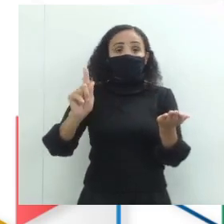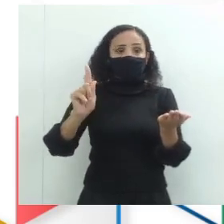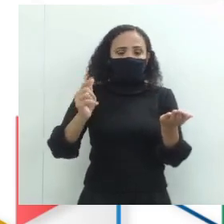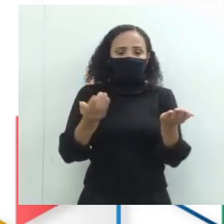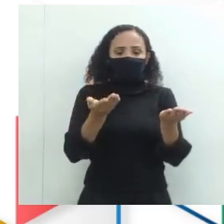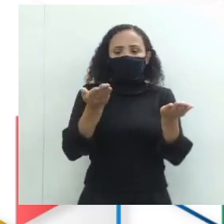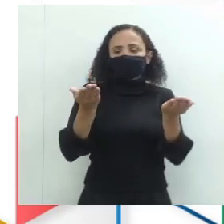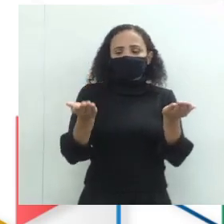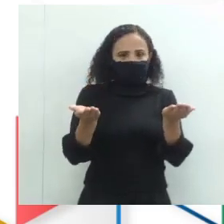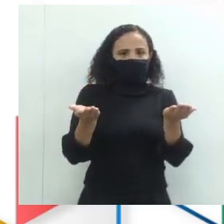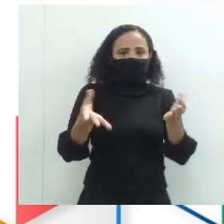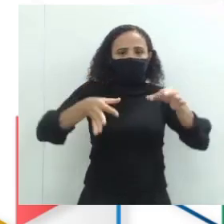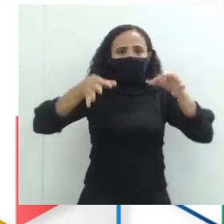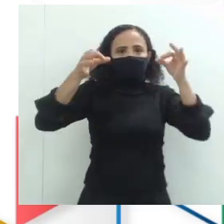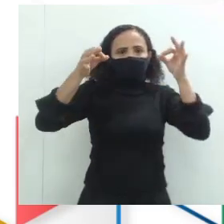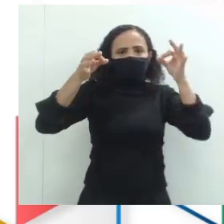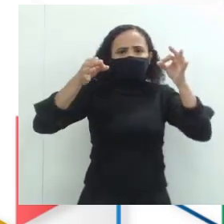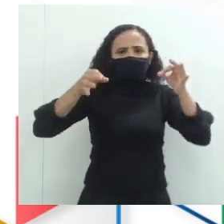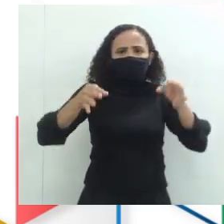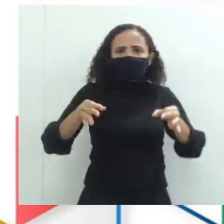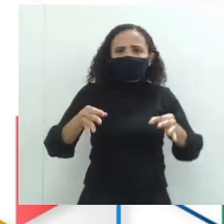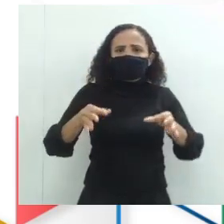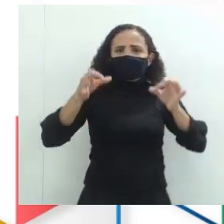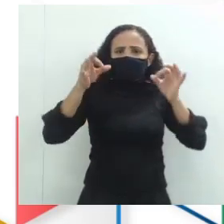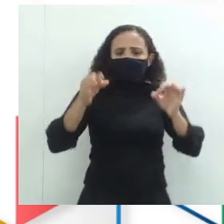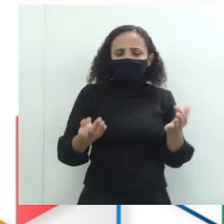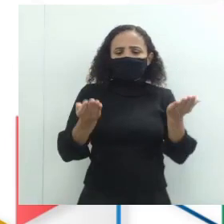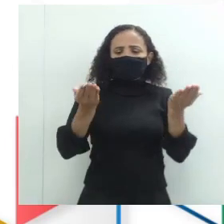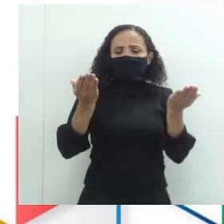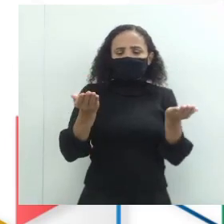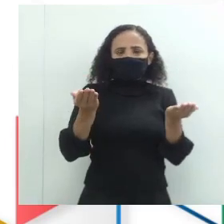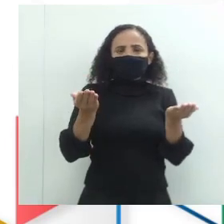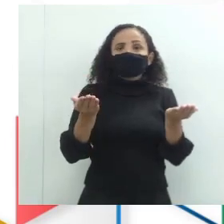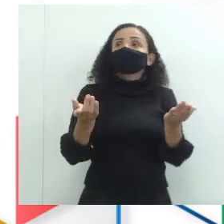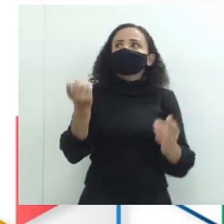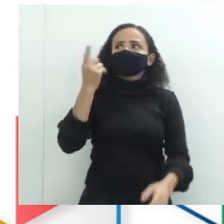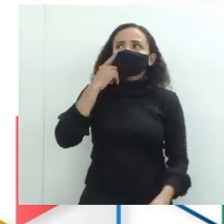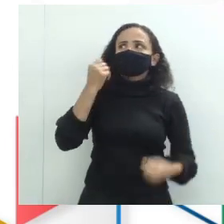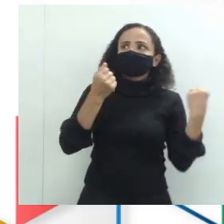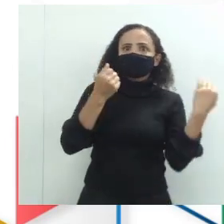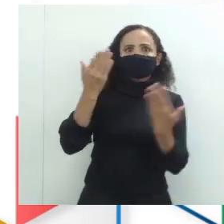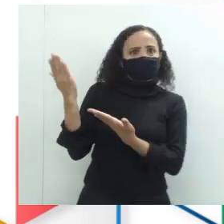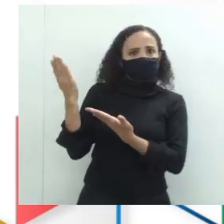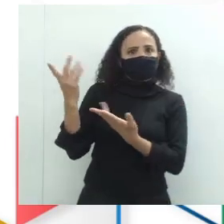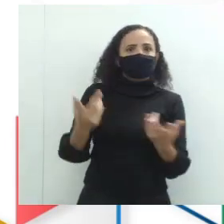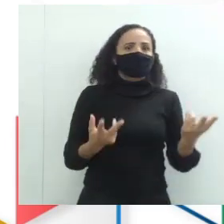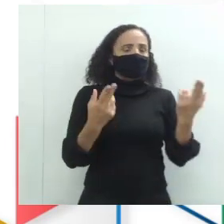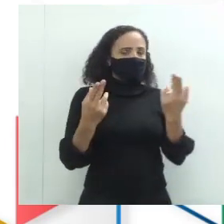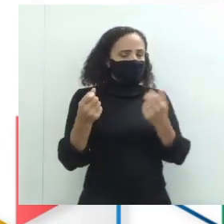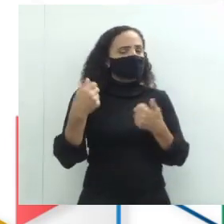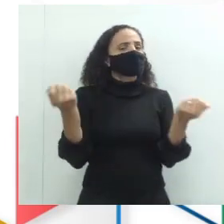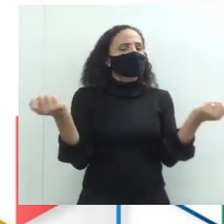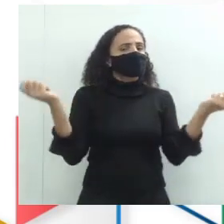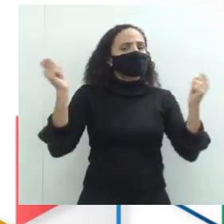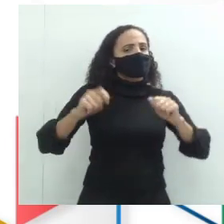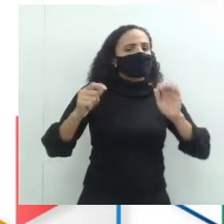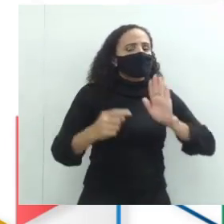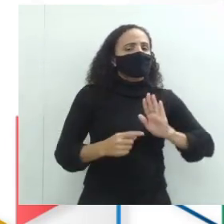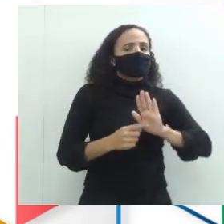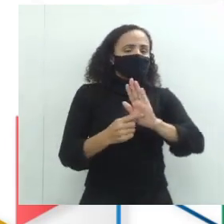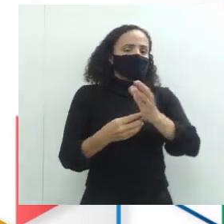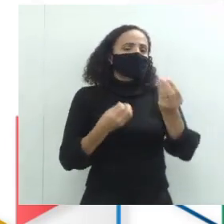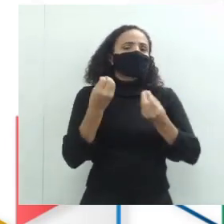gramas mais 200 gramas. Do jeito que está aí na animação para vocês, tá? Essa igualdade, ela pode ser representada dessa